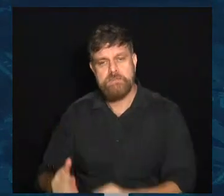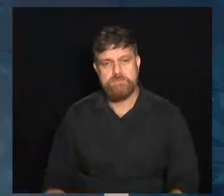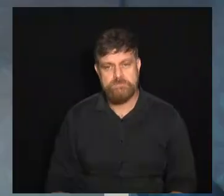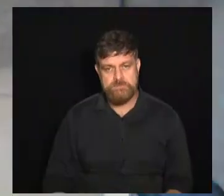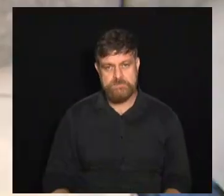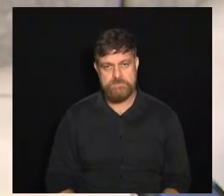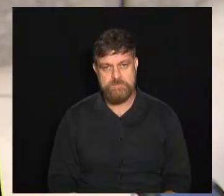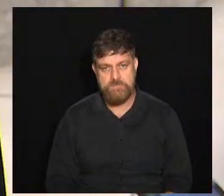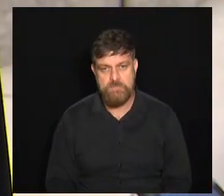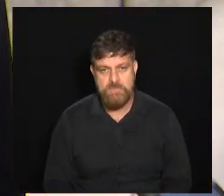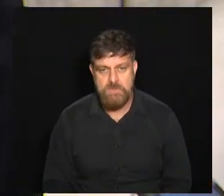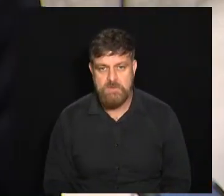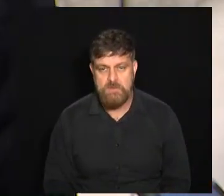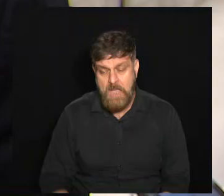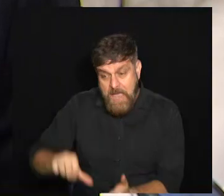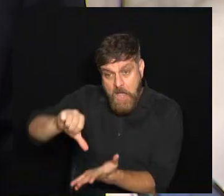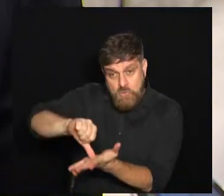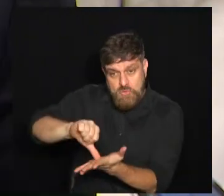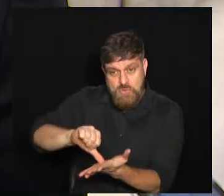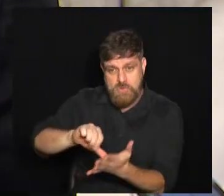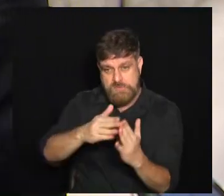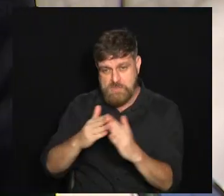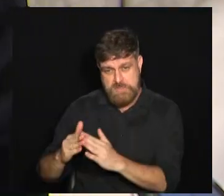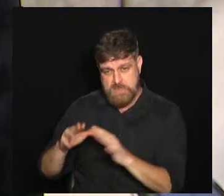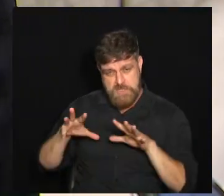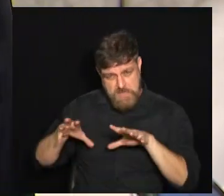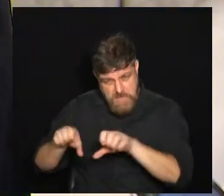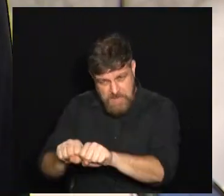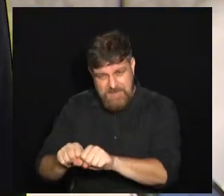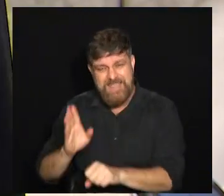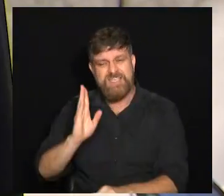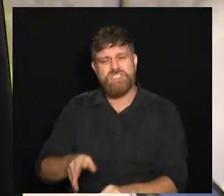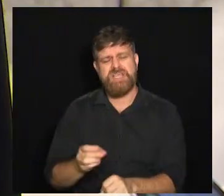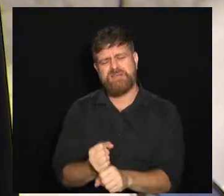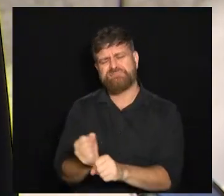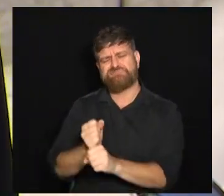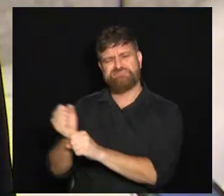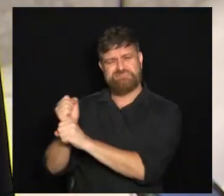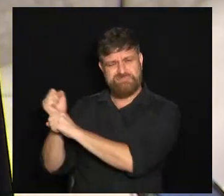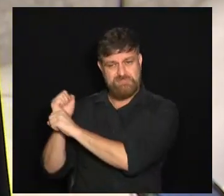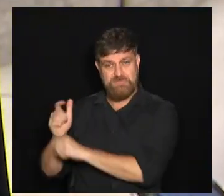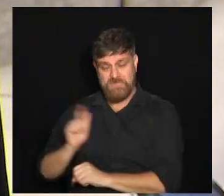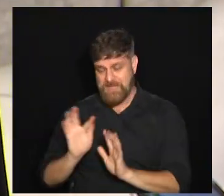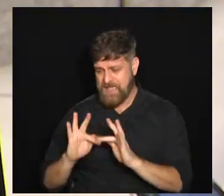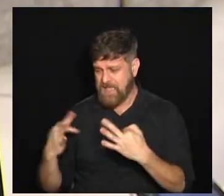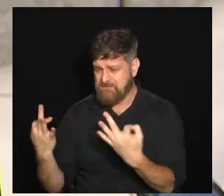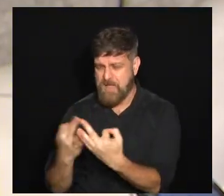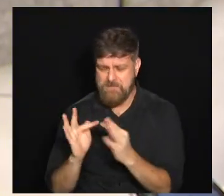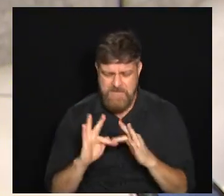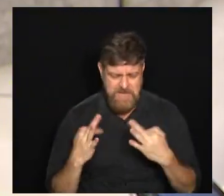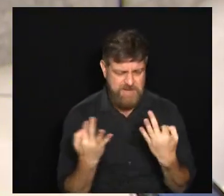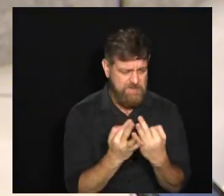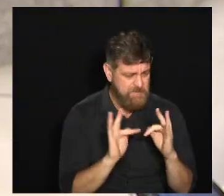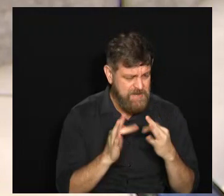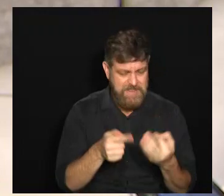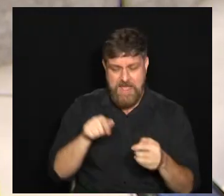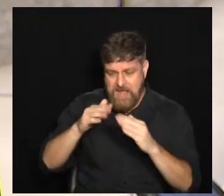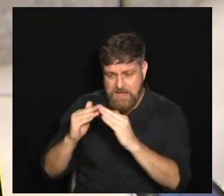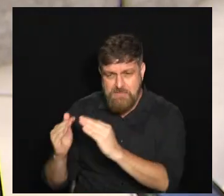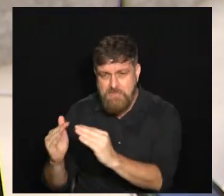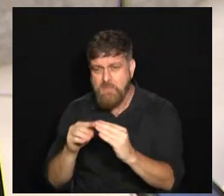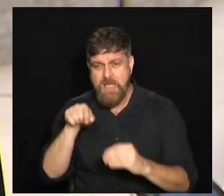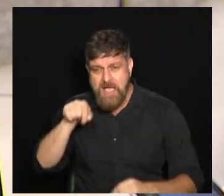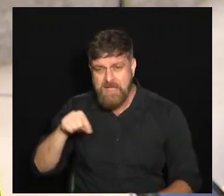NR Samambaia. É um núcleo residencial que existe há muito tempo na cidade, são centenas de famílias que moram na região